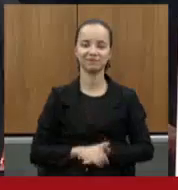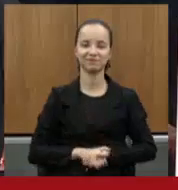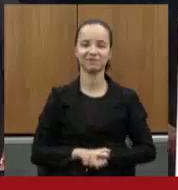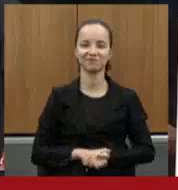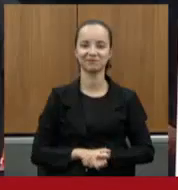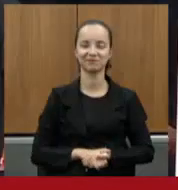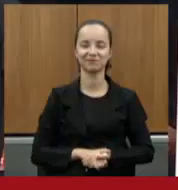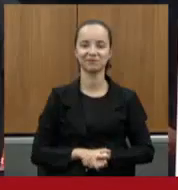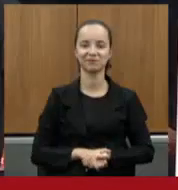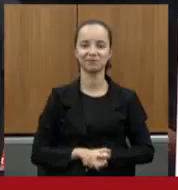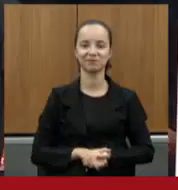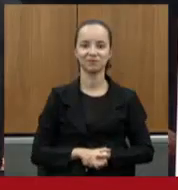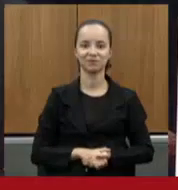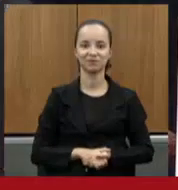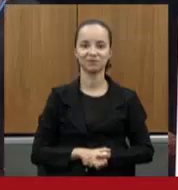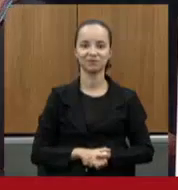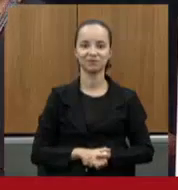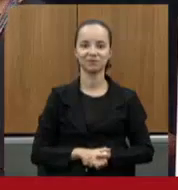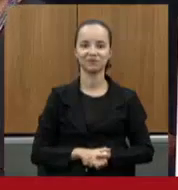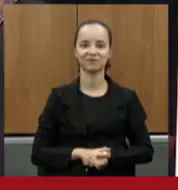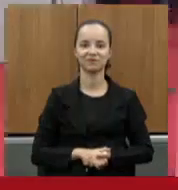Brasil.